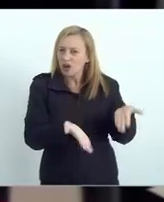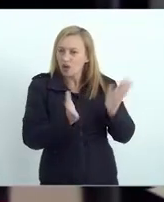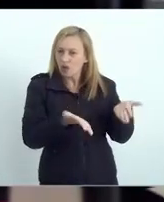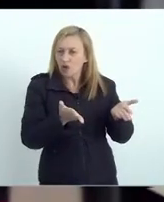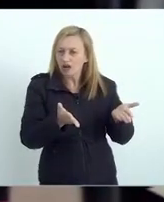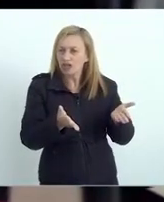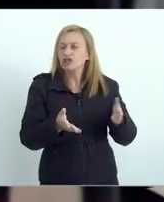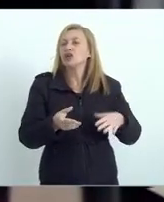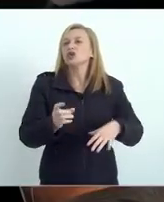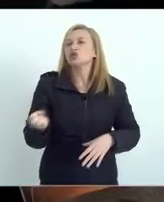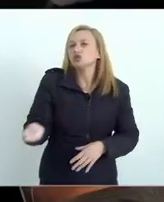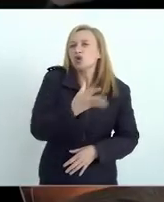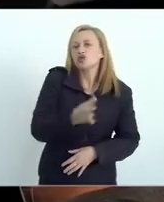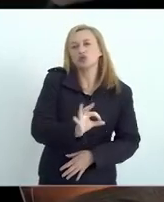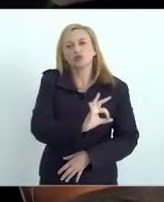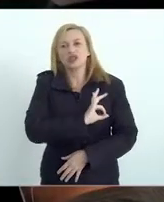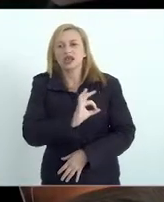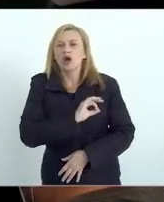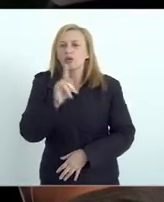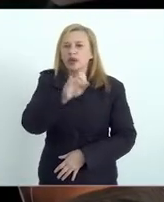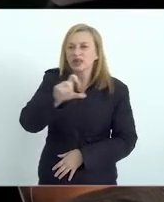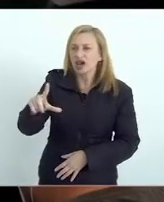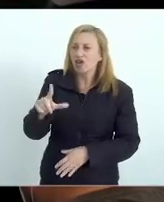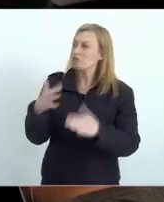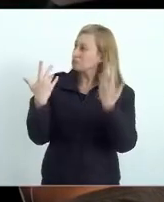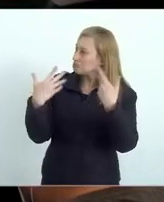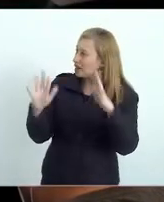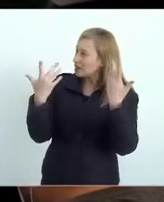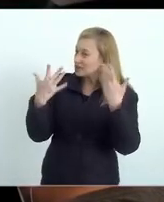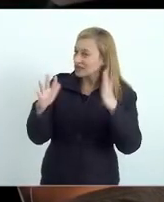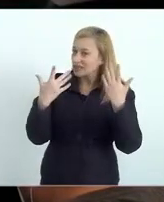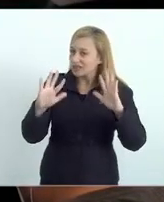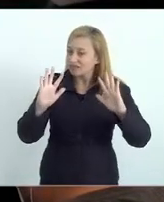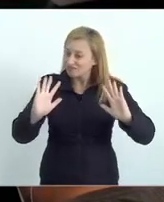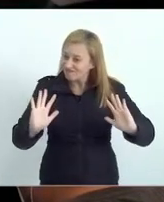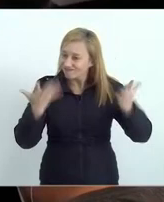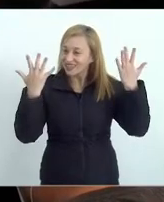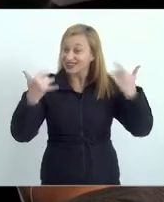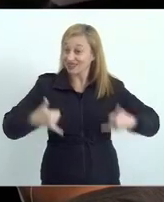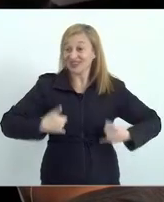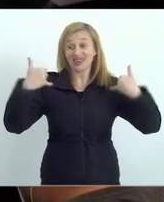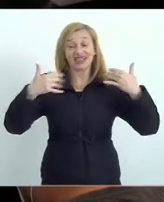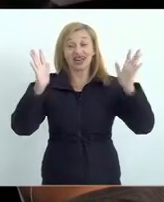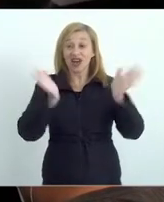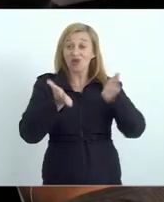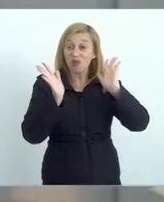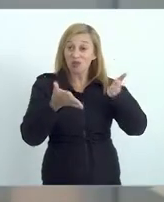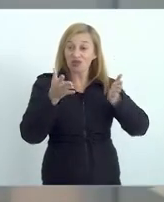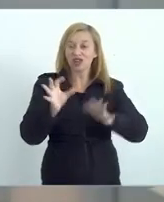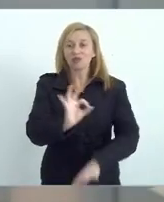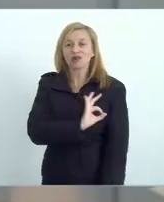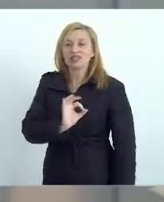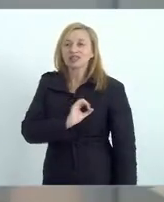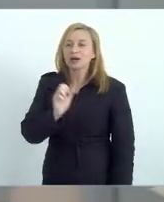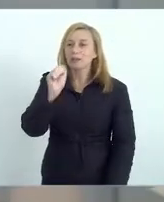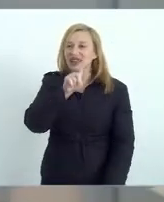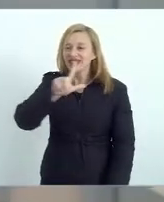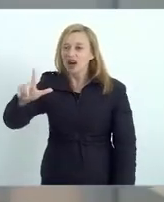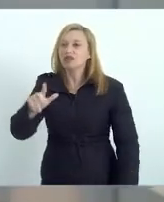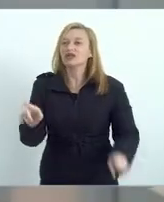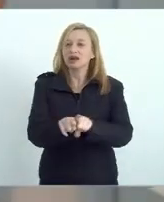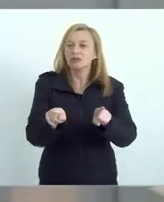penais aliás aqui o meio a saudação a polícia penal que faz aniversário a data comemorativa é hoje é assim como o corpo de